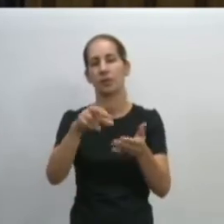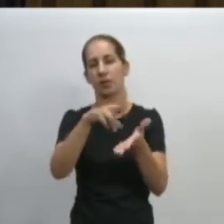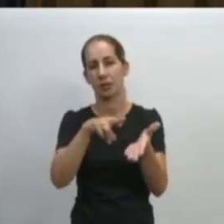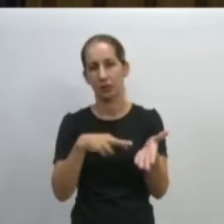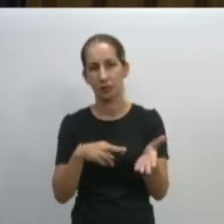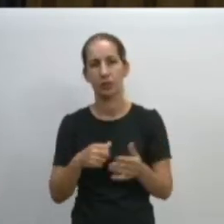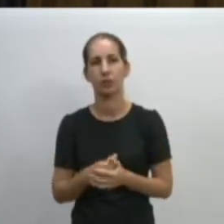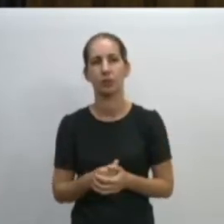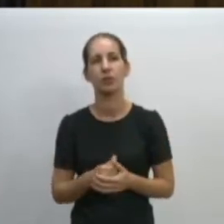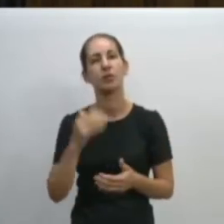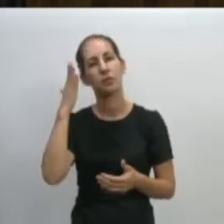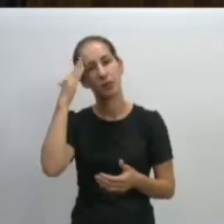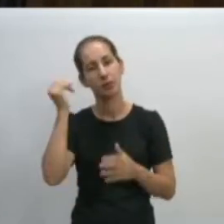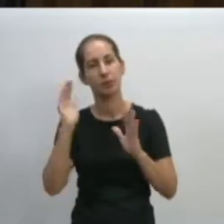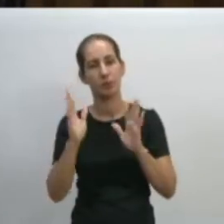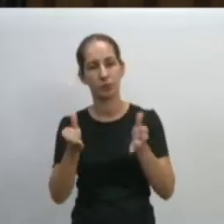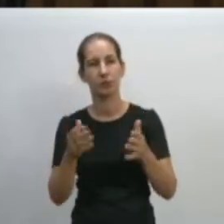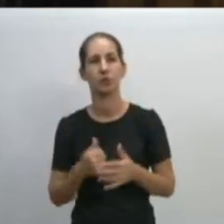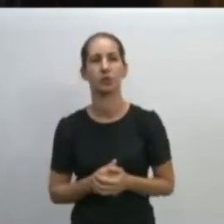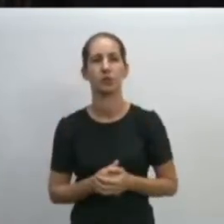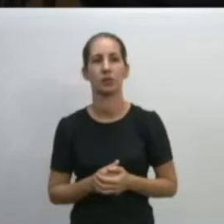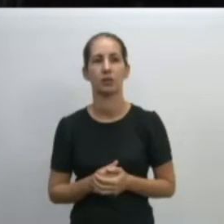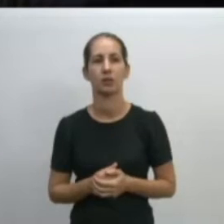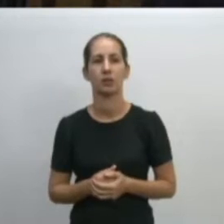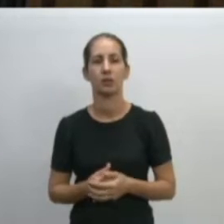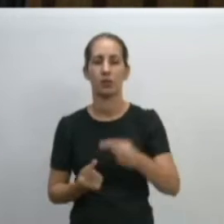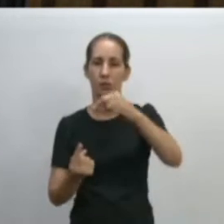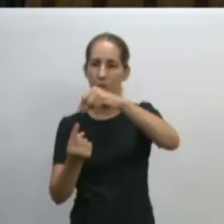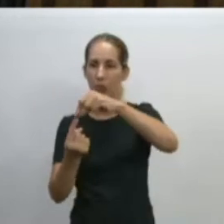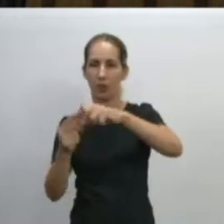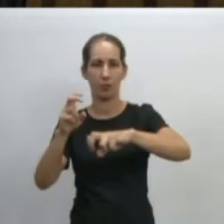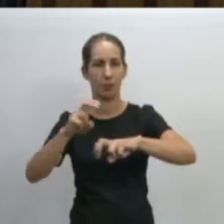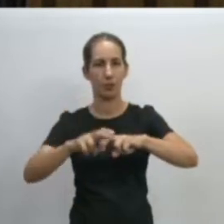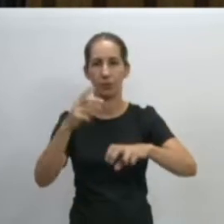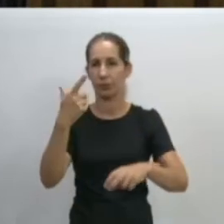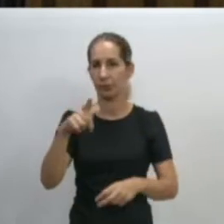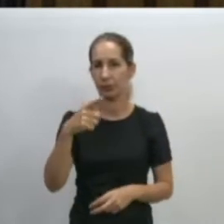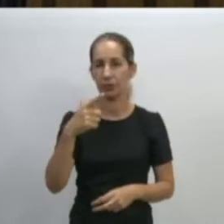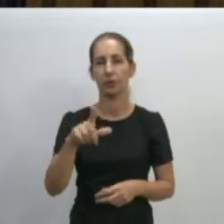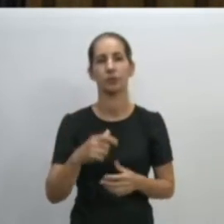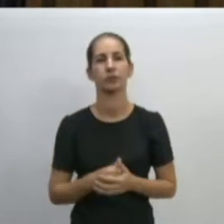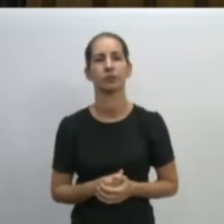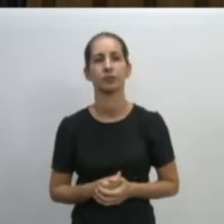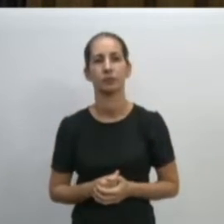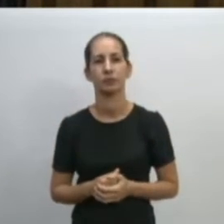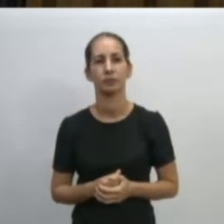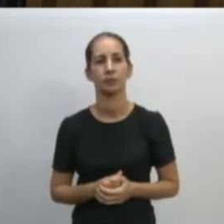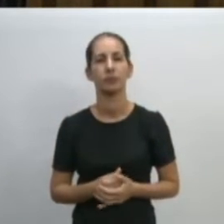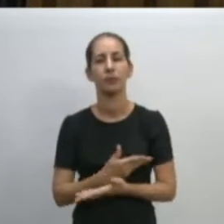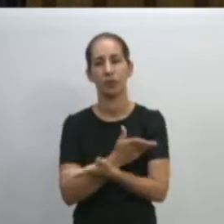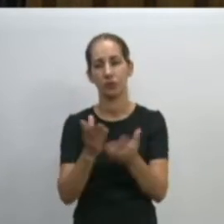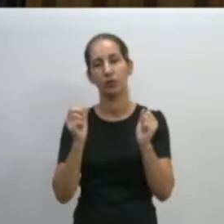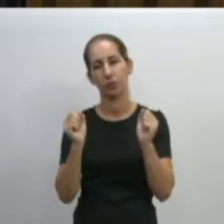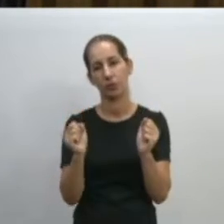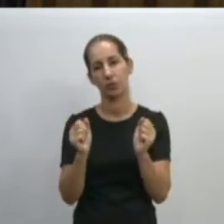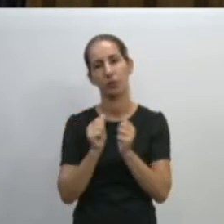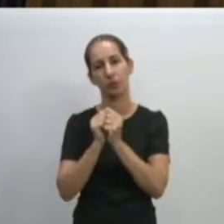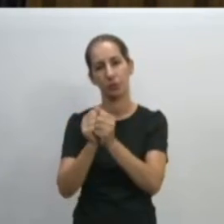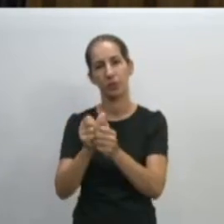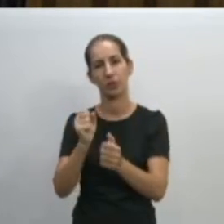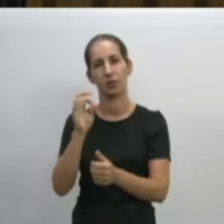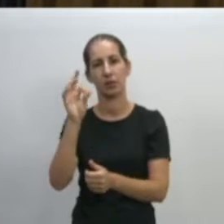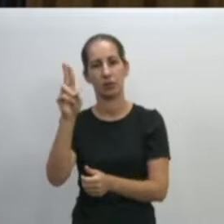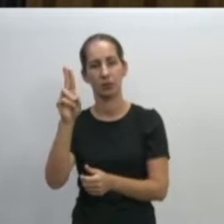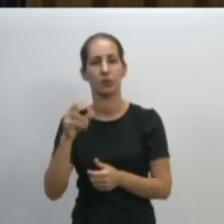né? Saber os que já estão sendo colocados, o que não tem banco, né? Para que, de fato, a gente possa acompanhar junto ao